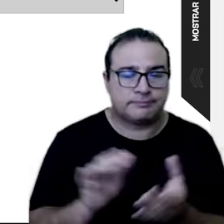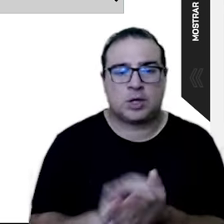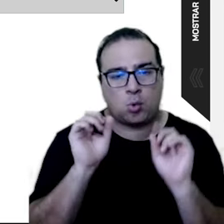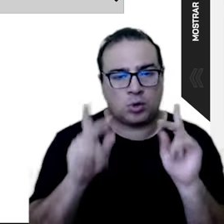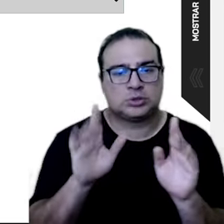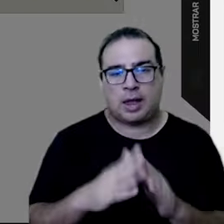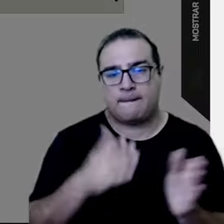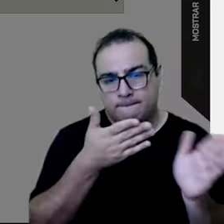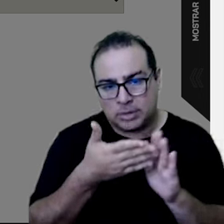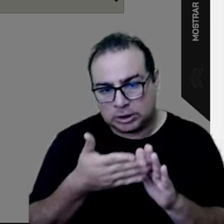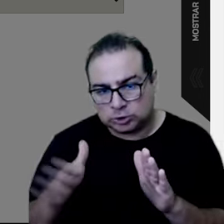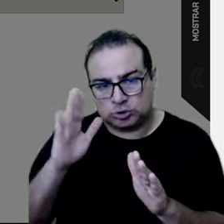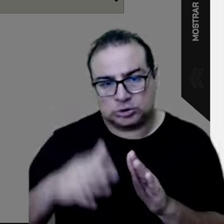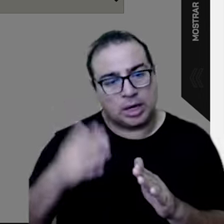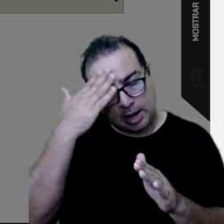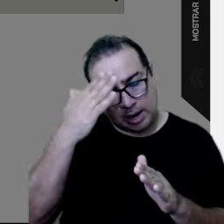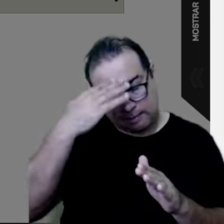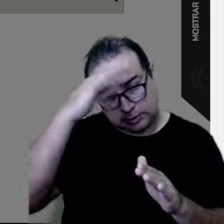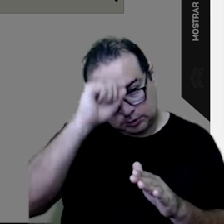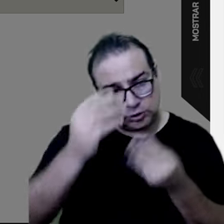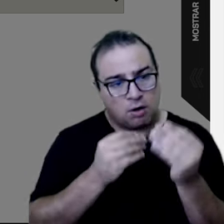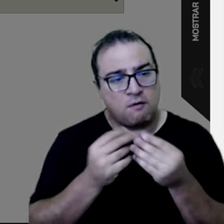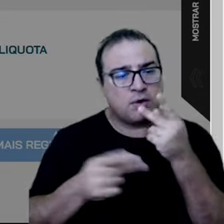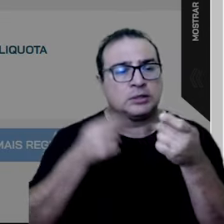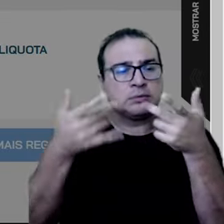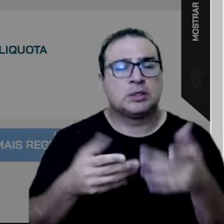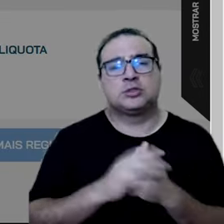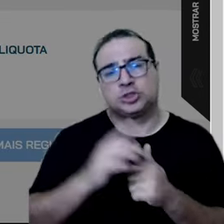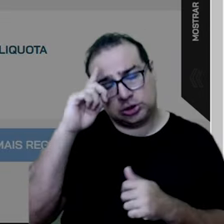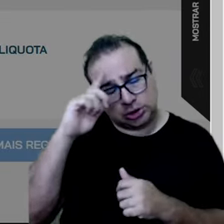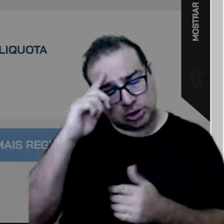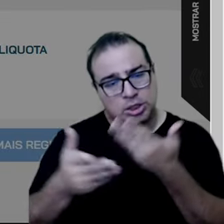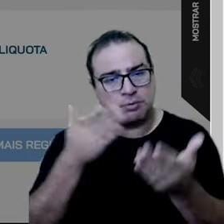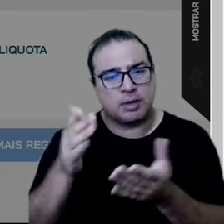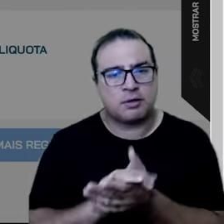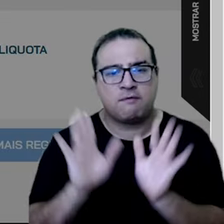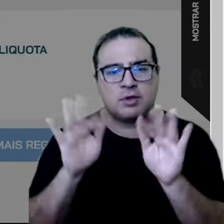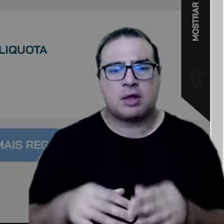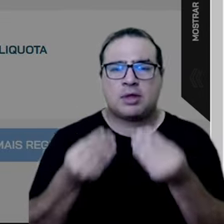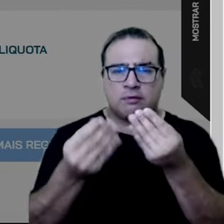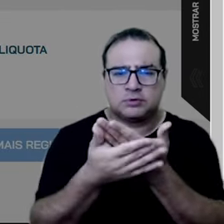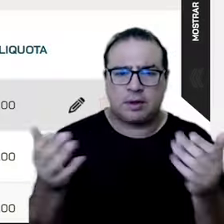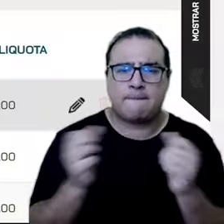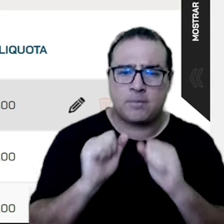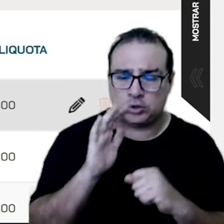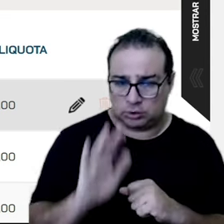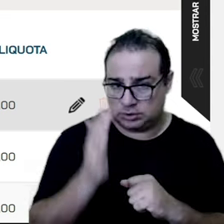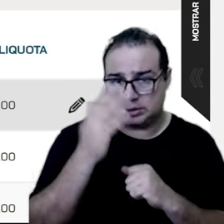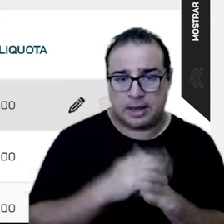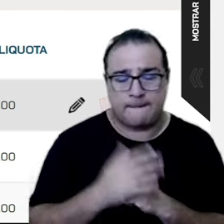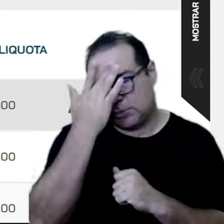ok então a gente já passou dessa dessa fase e eu falo aqui assim é dia a dia de atendimento então acabo trazendo para vocês o que pode